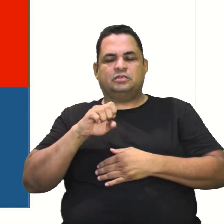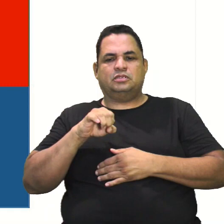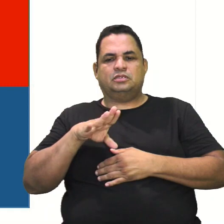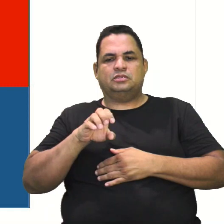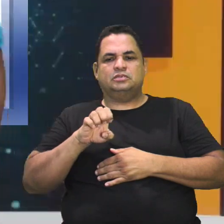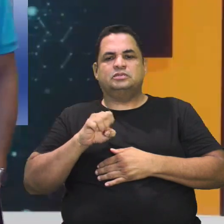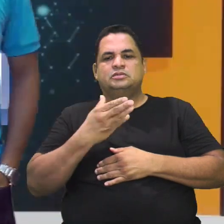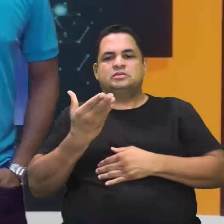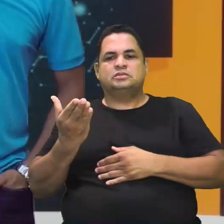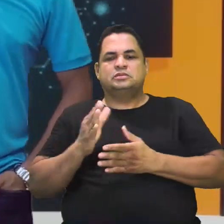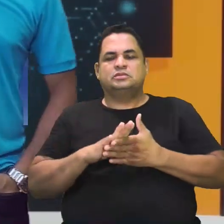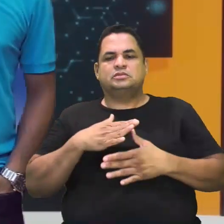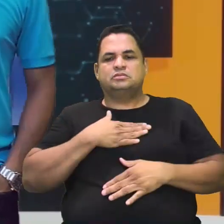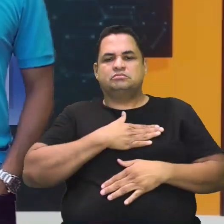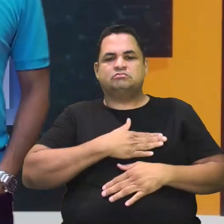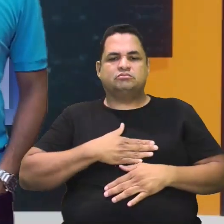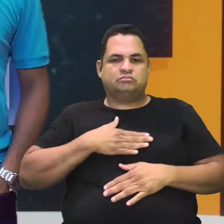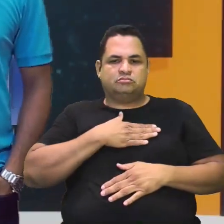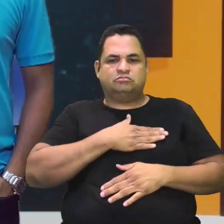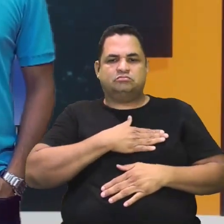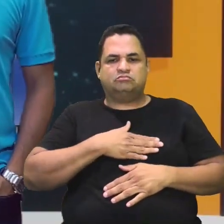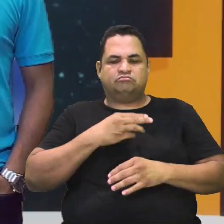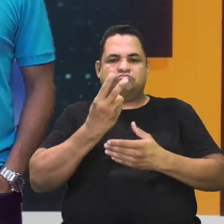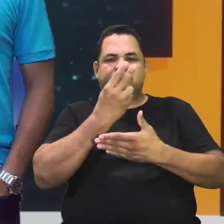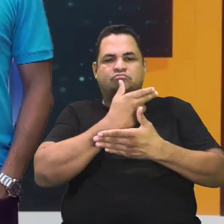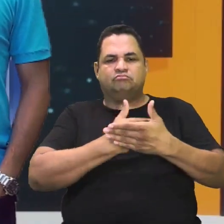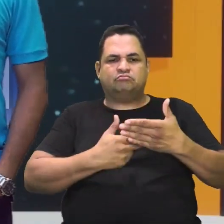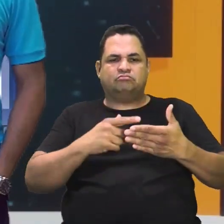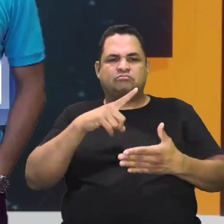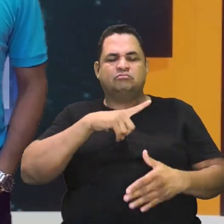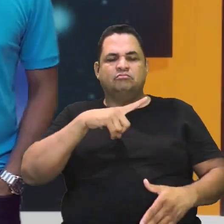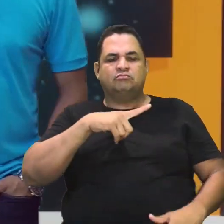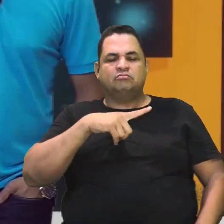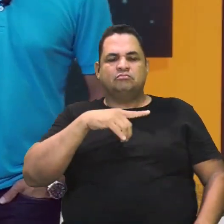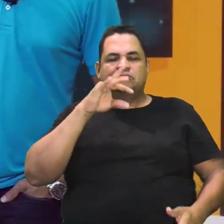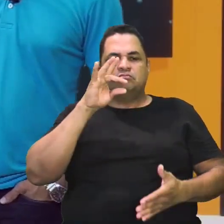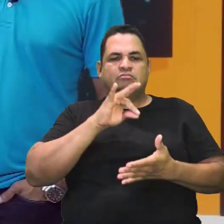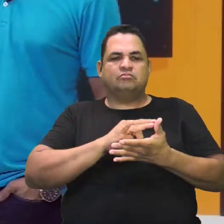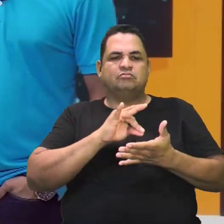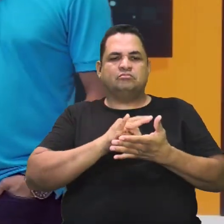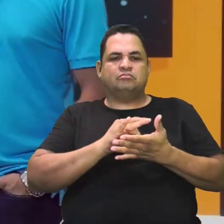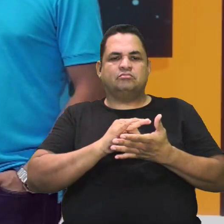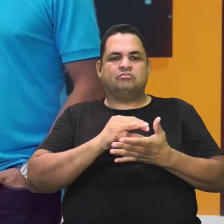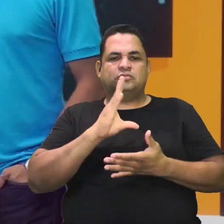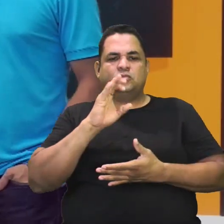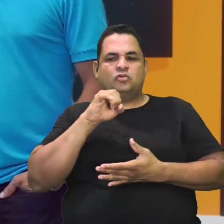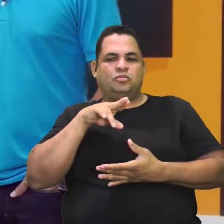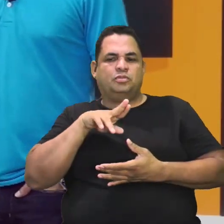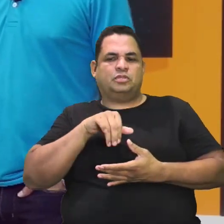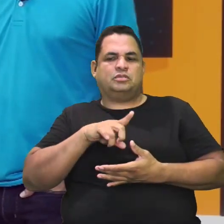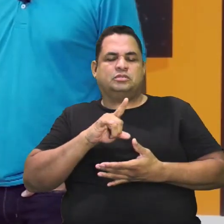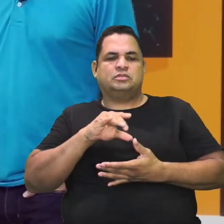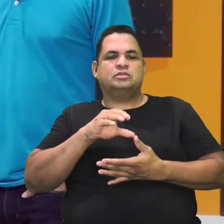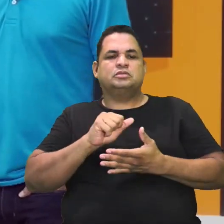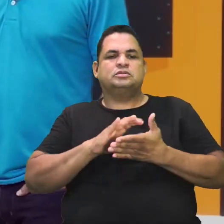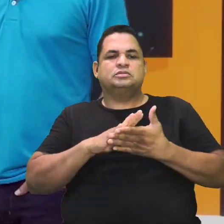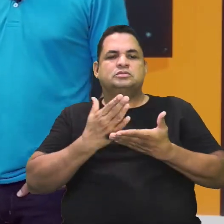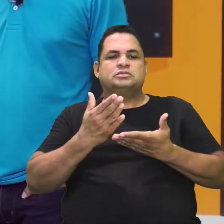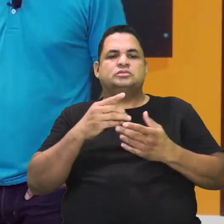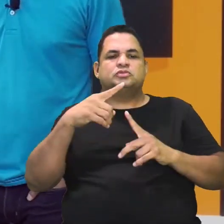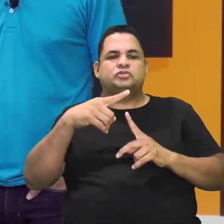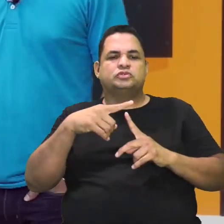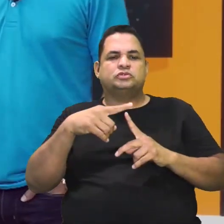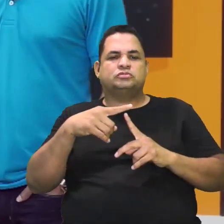desse desenho da bandeira, né? Bonita. Pois é. E aí existe, na verdade, oblíquas e perpendiculares são tipos de